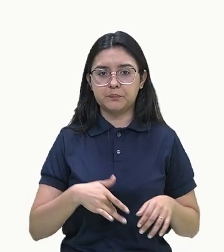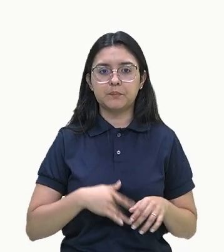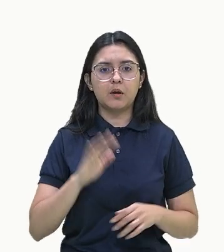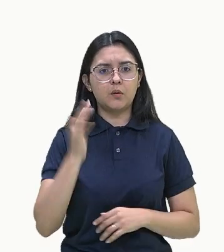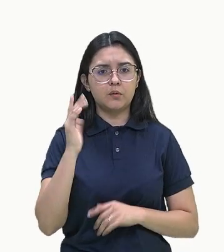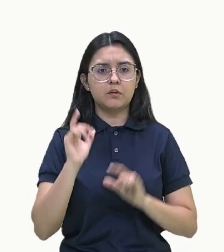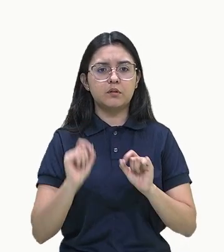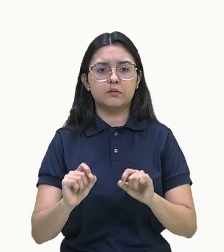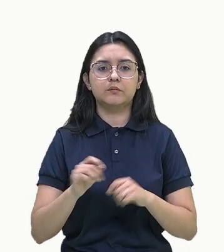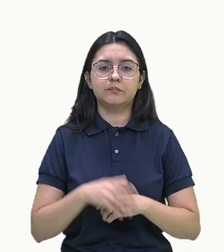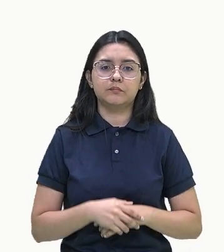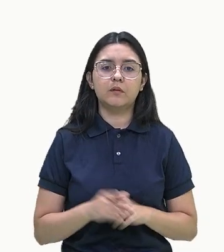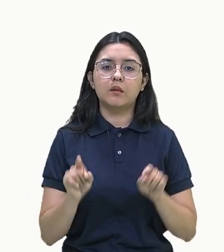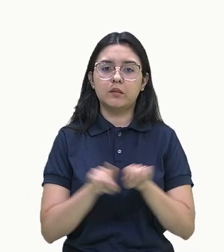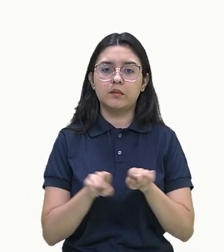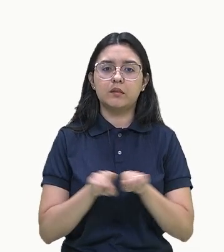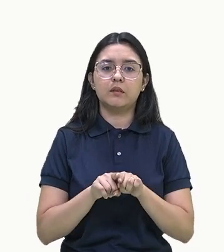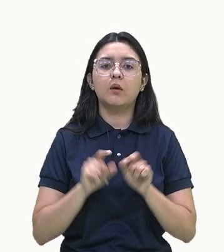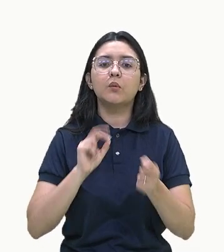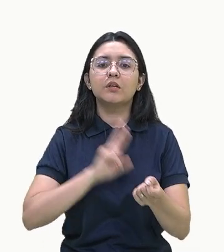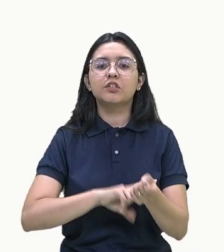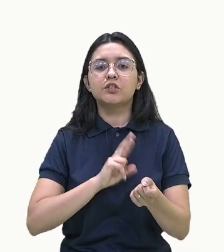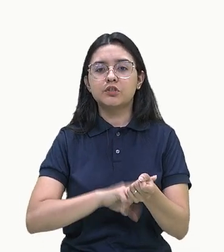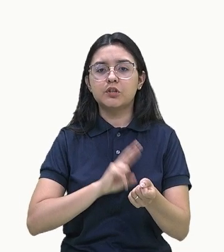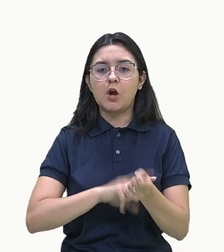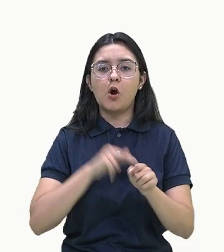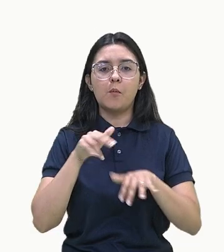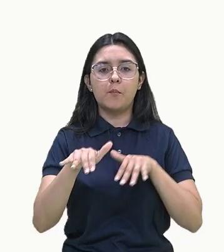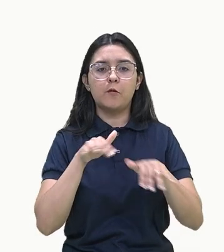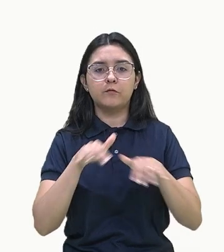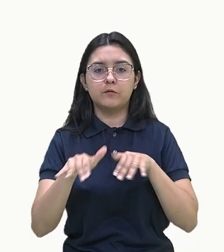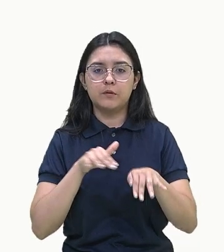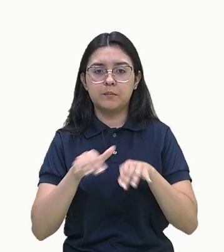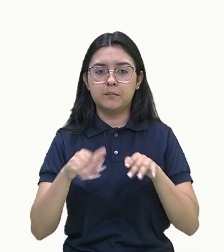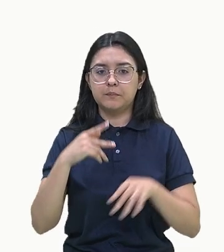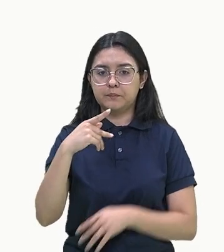por padrões rítmicos, que são chamados de movimentos